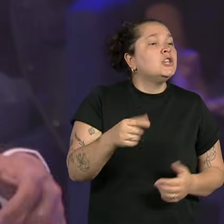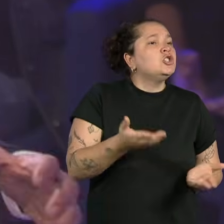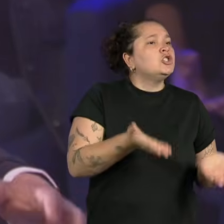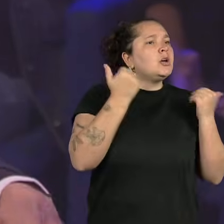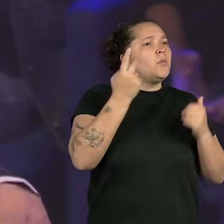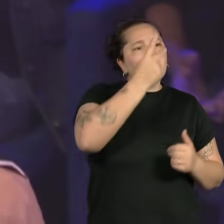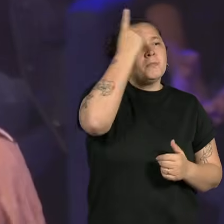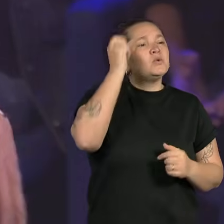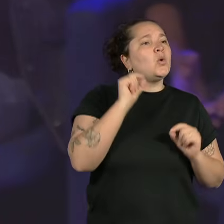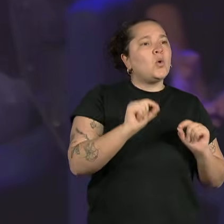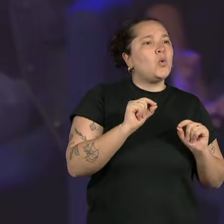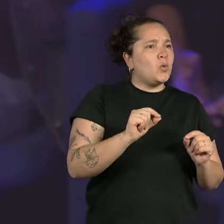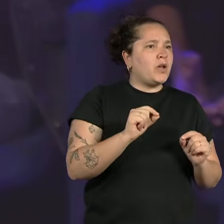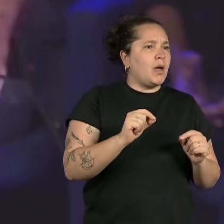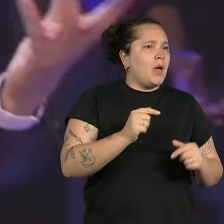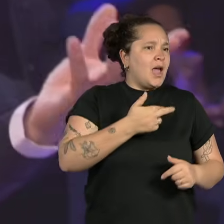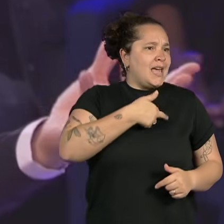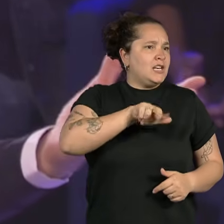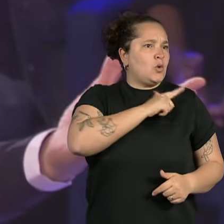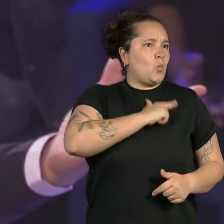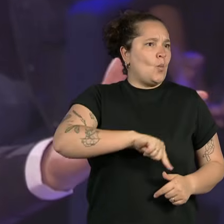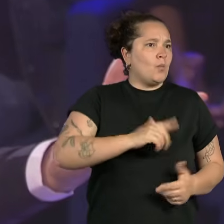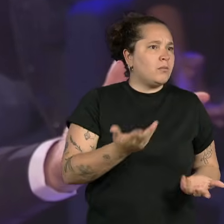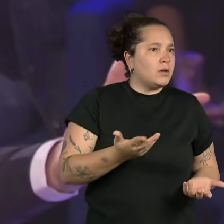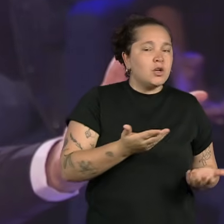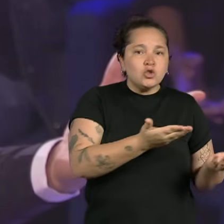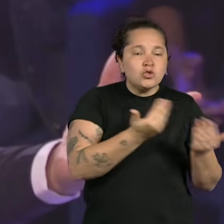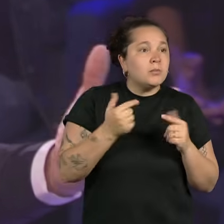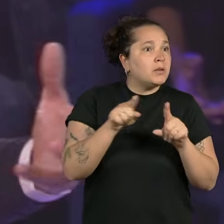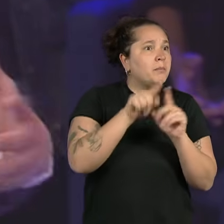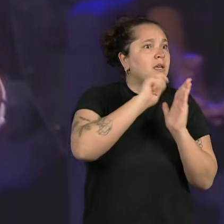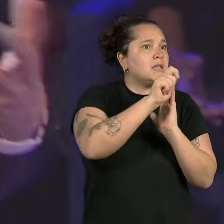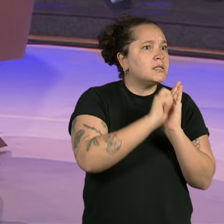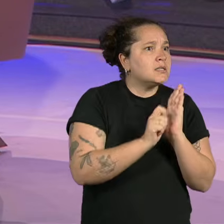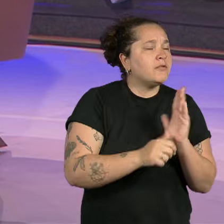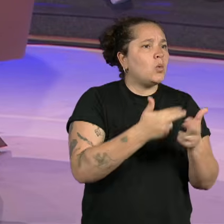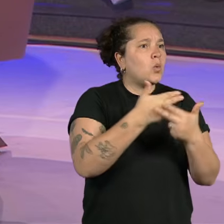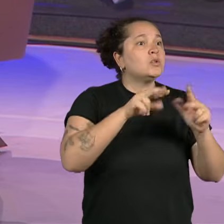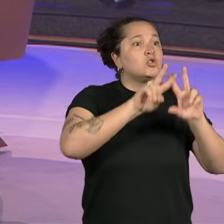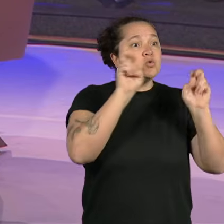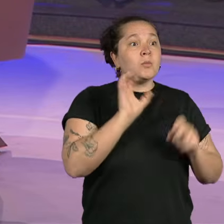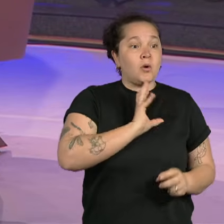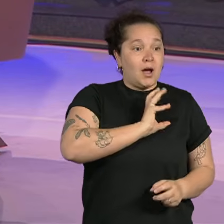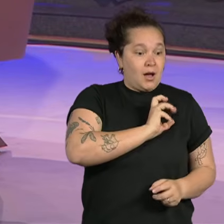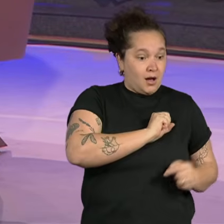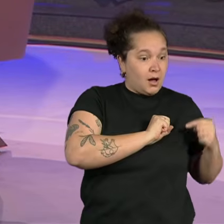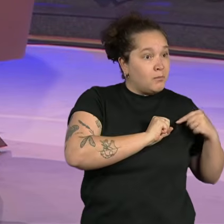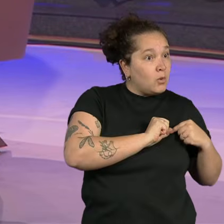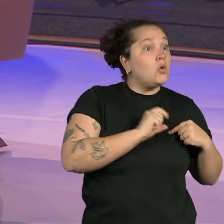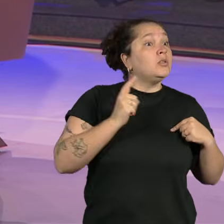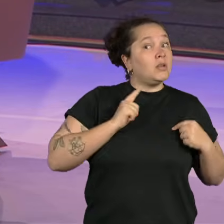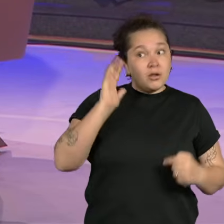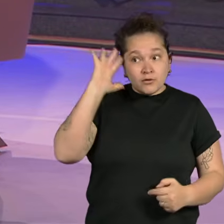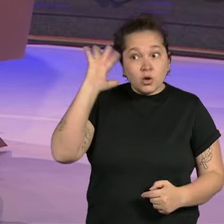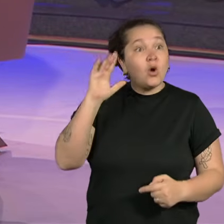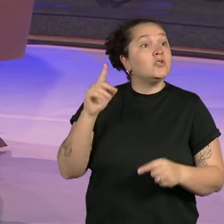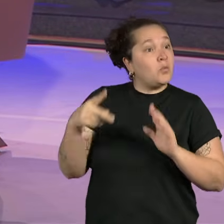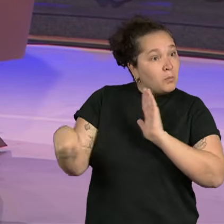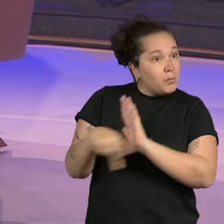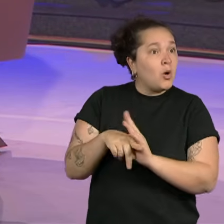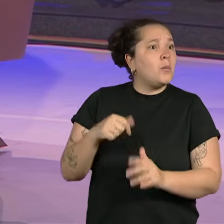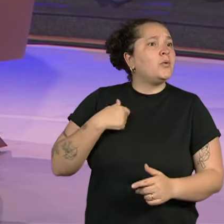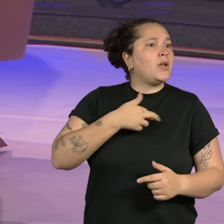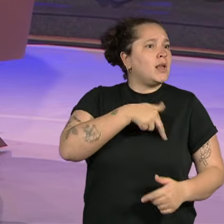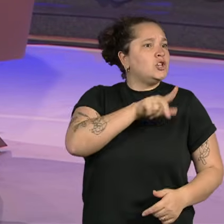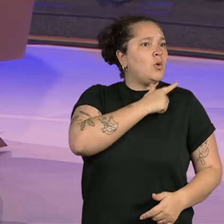Vaticano. Ele escreveu a sua primeira encíclica sobre o amor. E ele traz na encíclica, inclusive, filósofos ateus. Então, ele não pode ter